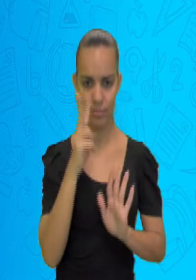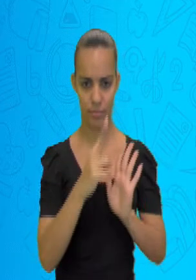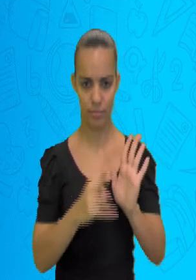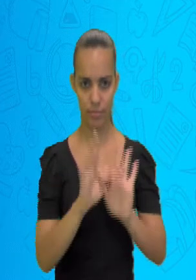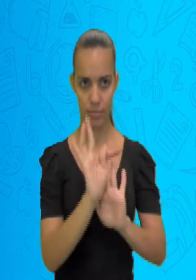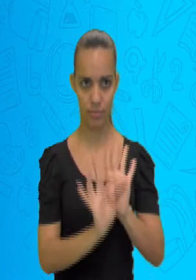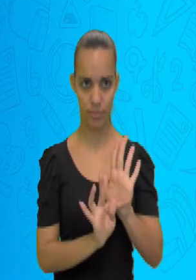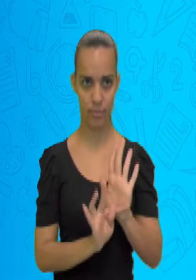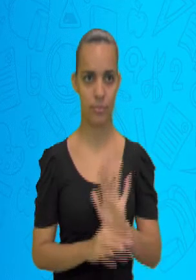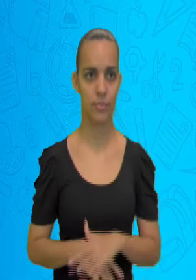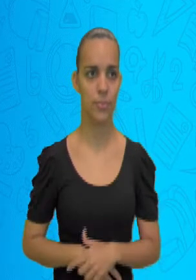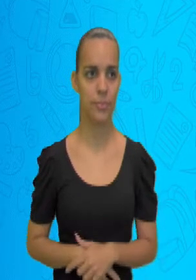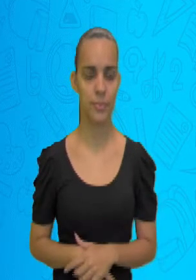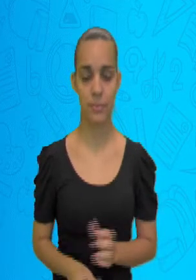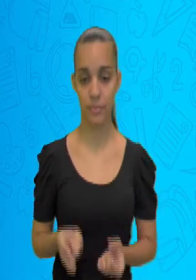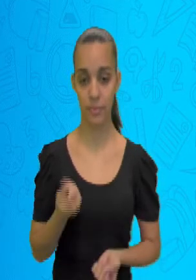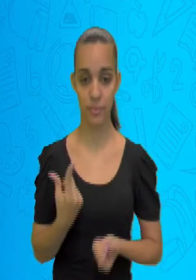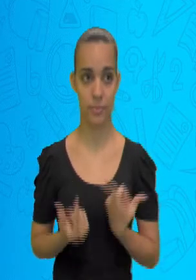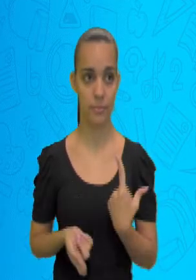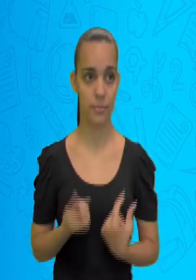abaixo. Pipoca.